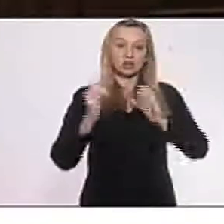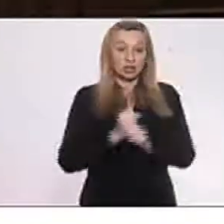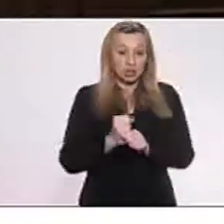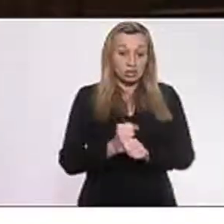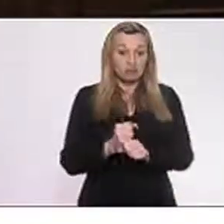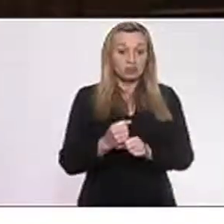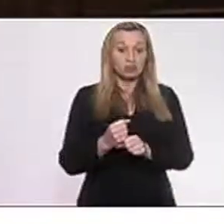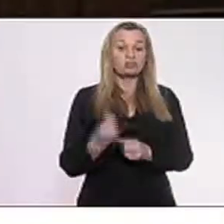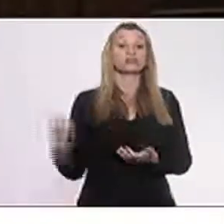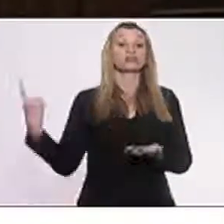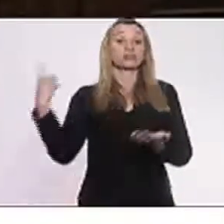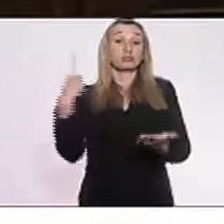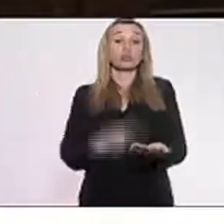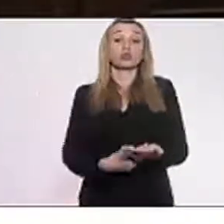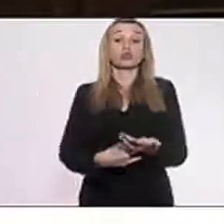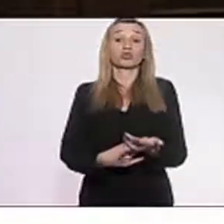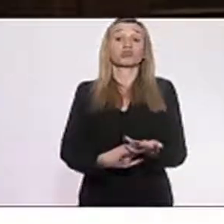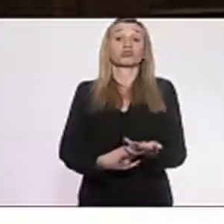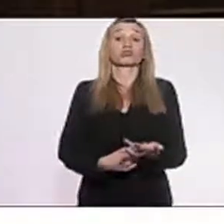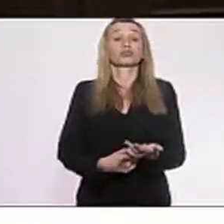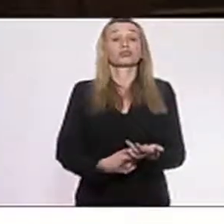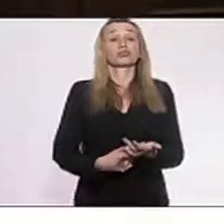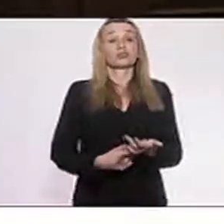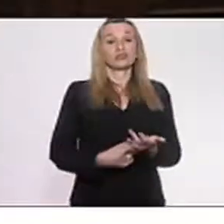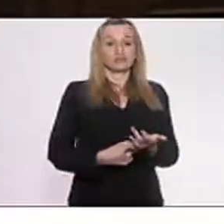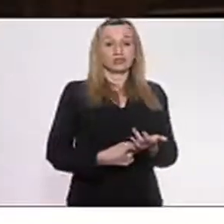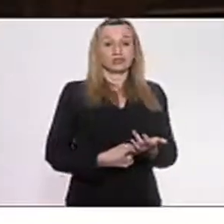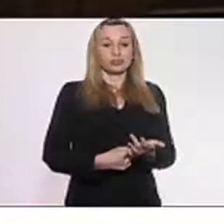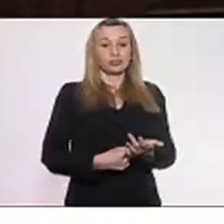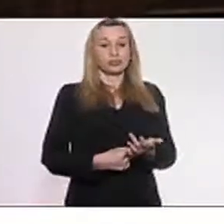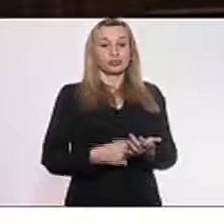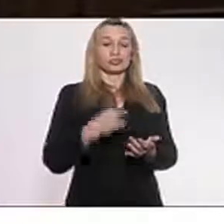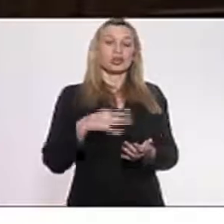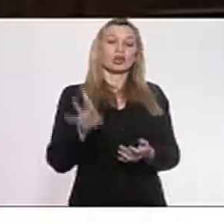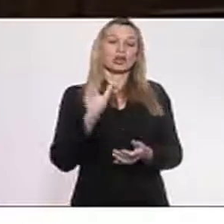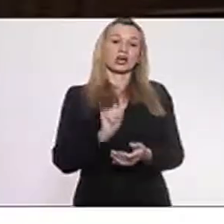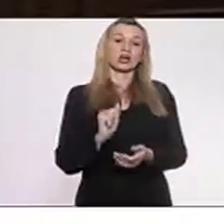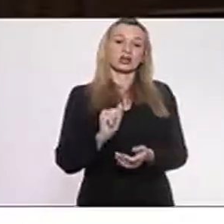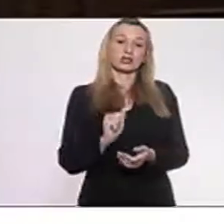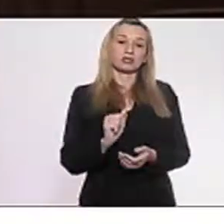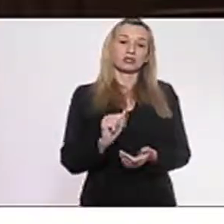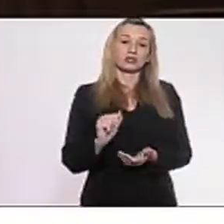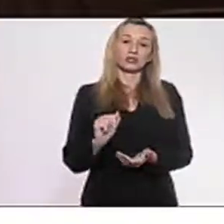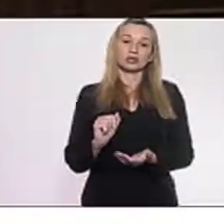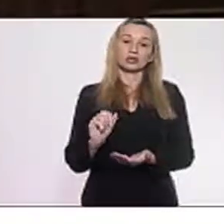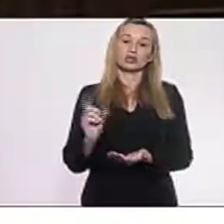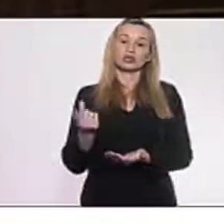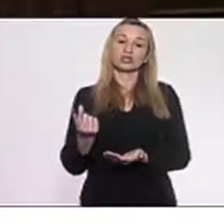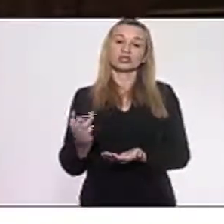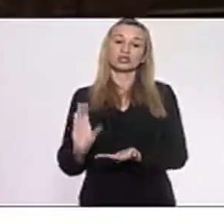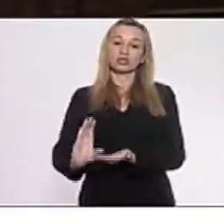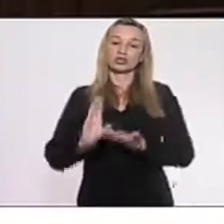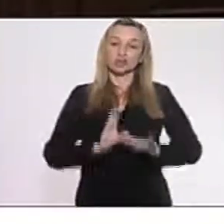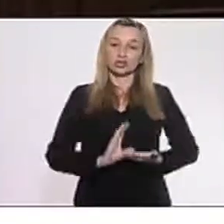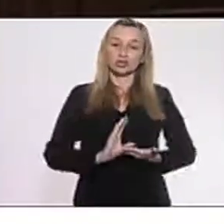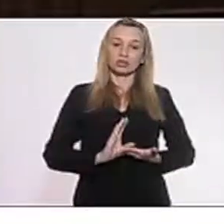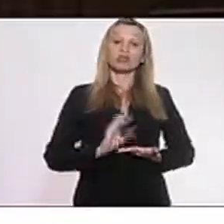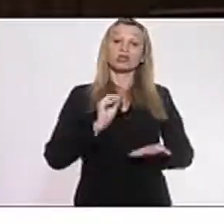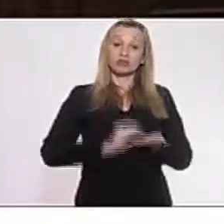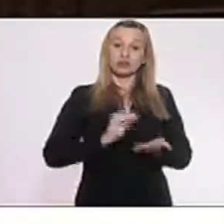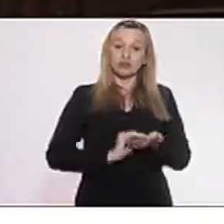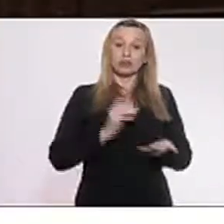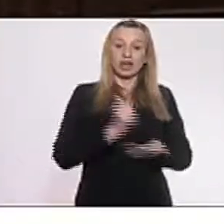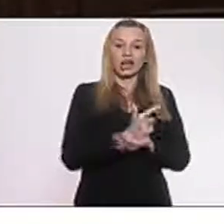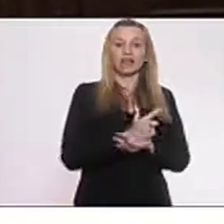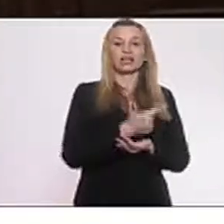assumiu o compromisso de um programa de desembolso para os restos a pagar da ordem de 100